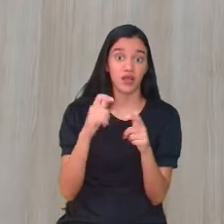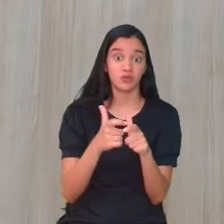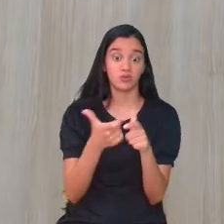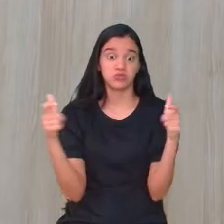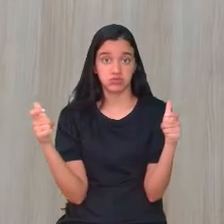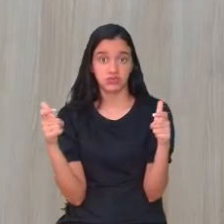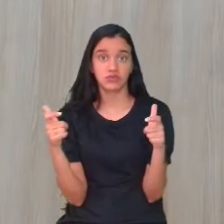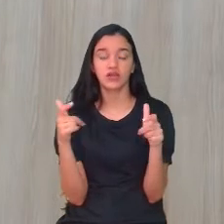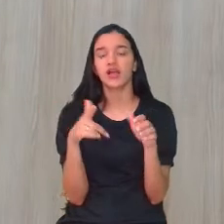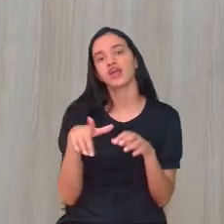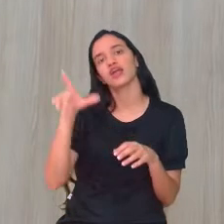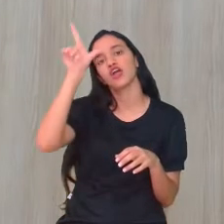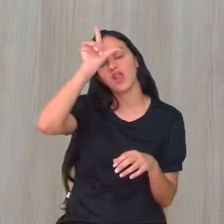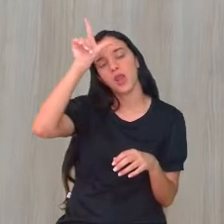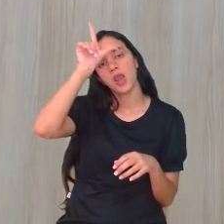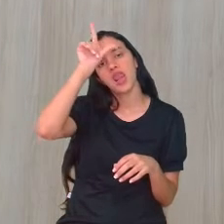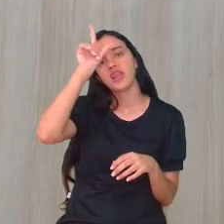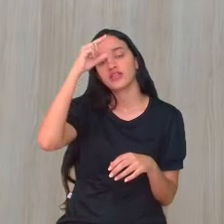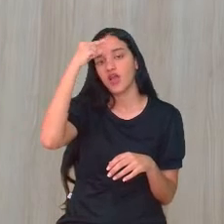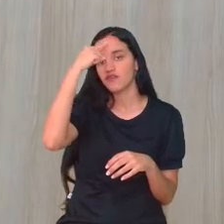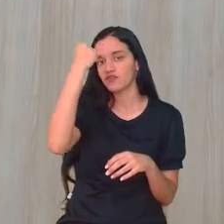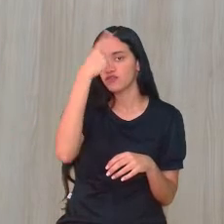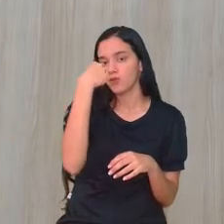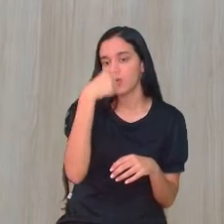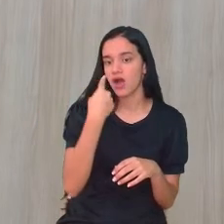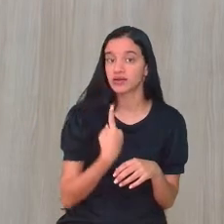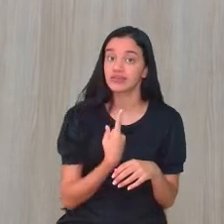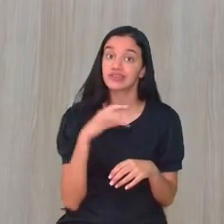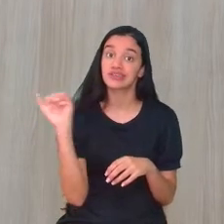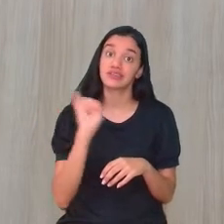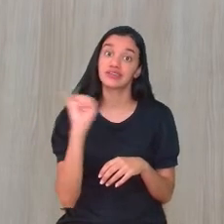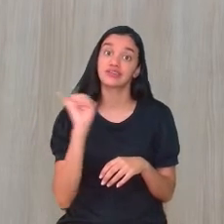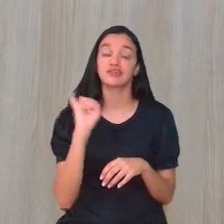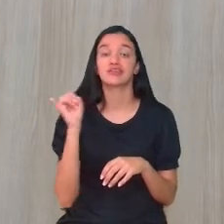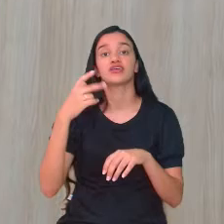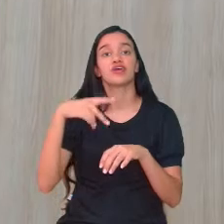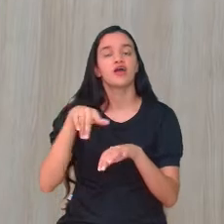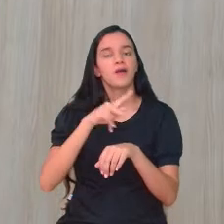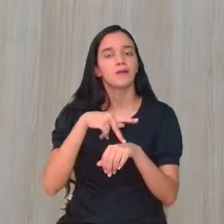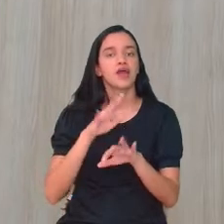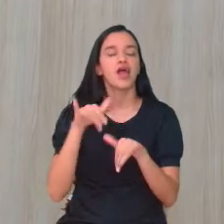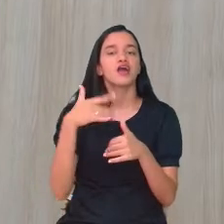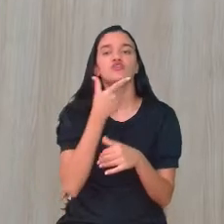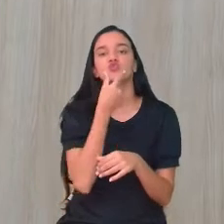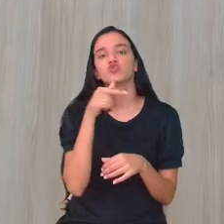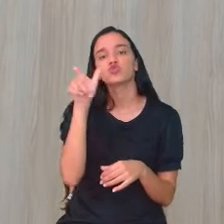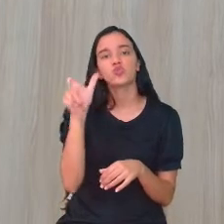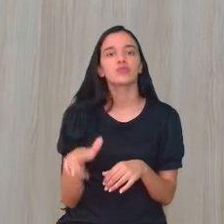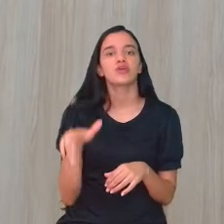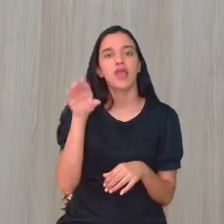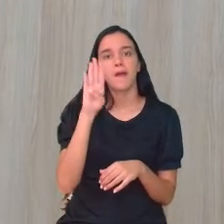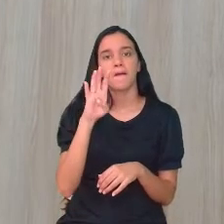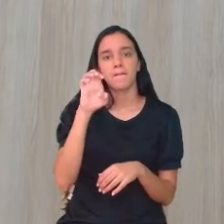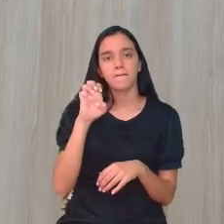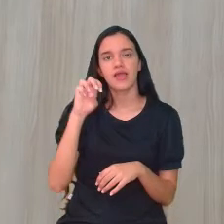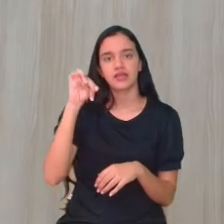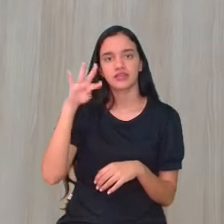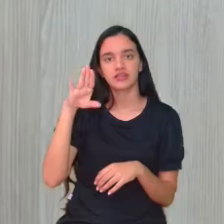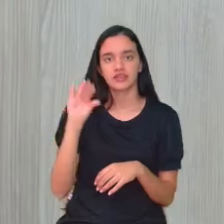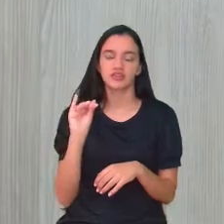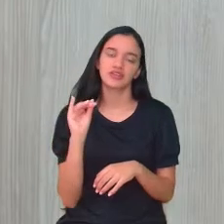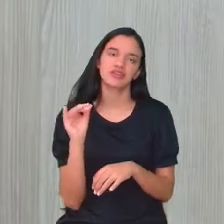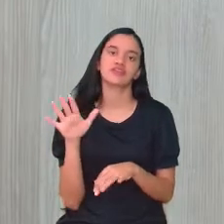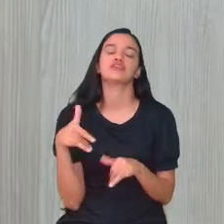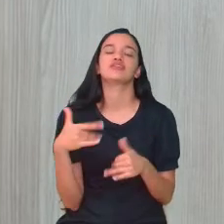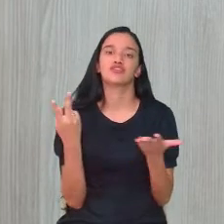caso do líder, né, fascista, né, italiano Benito Mussolini, que a gente vai falar dele daqui a pouco. Essas situações,